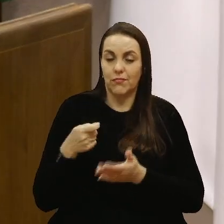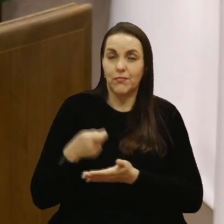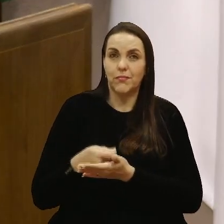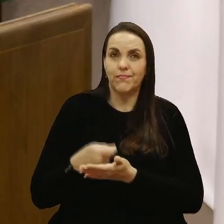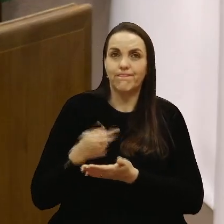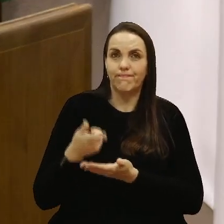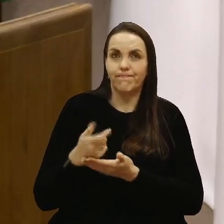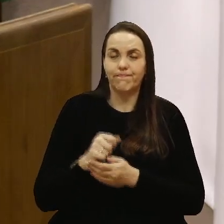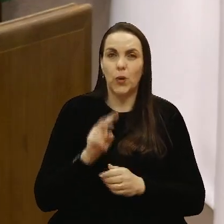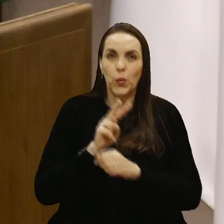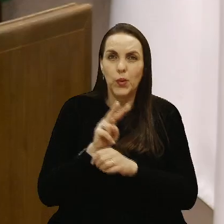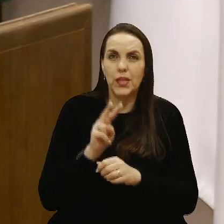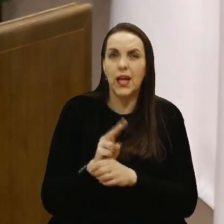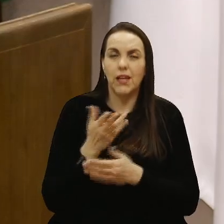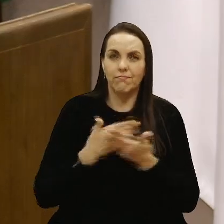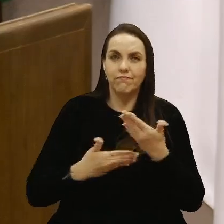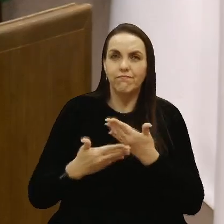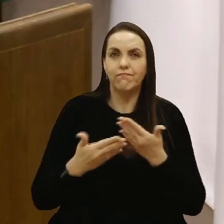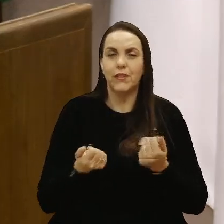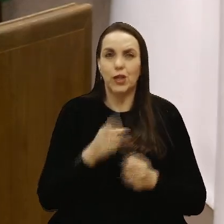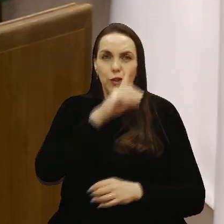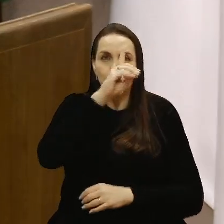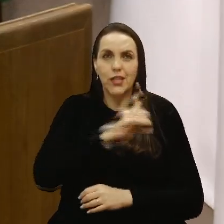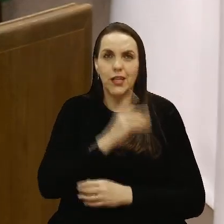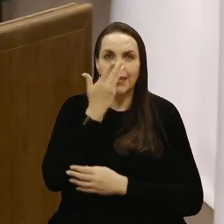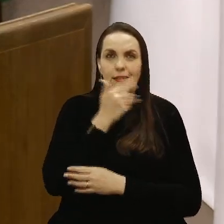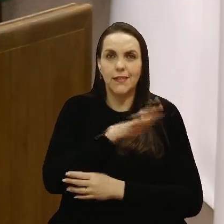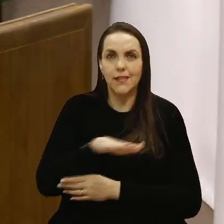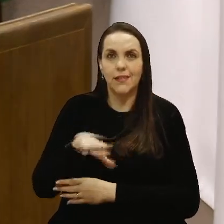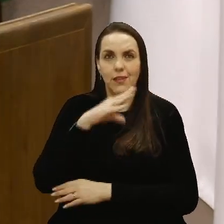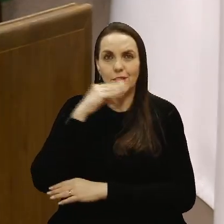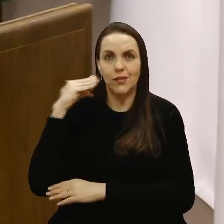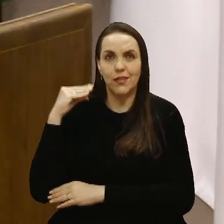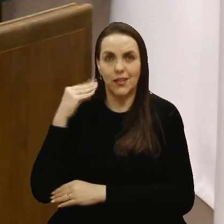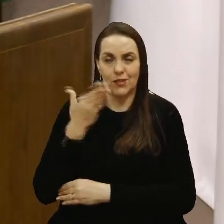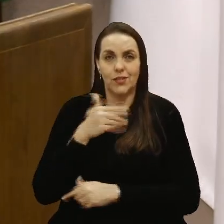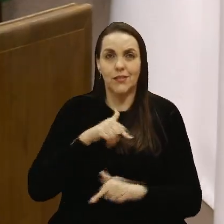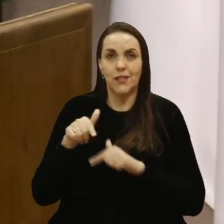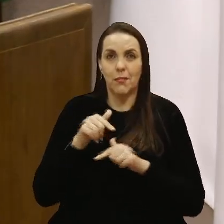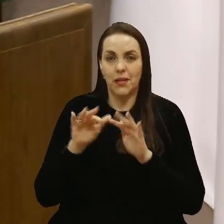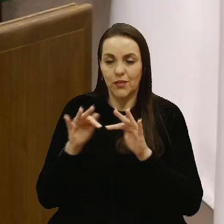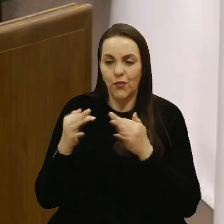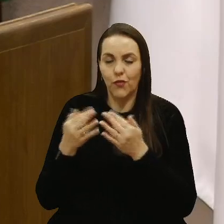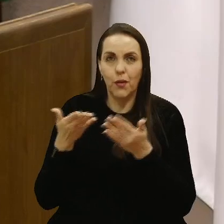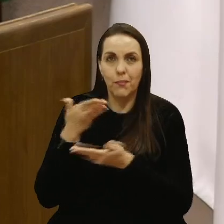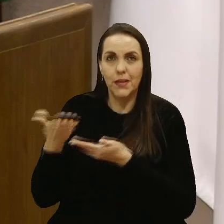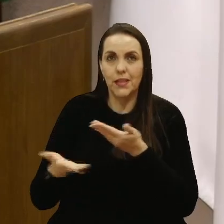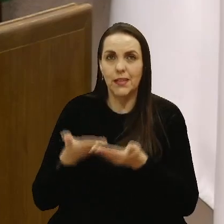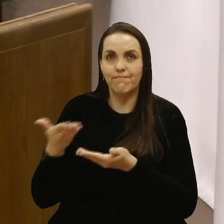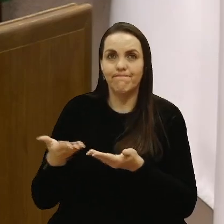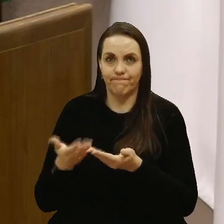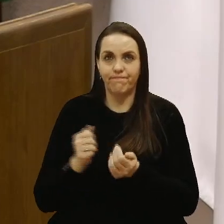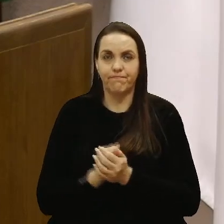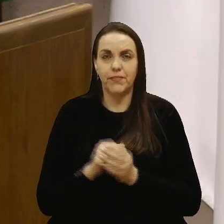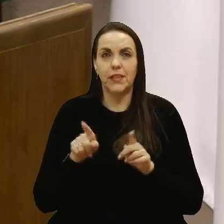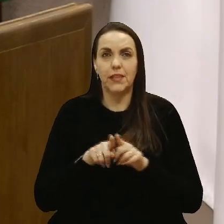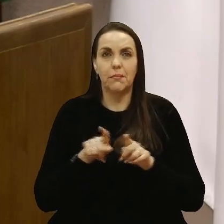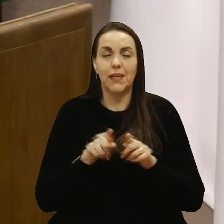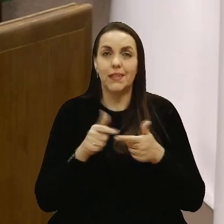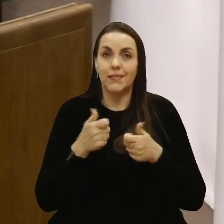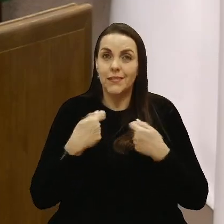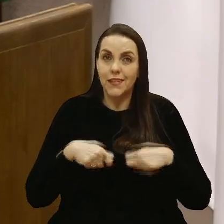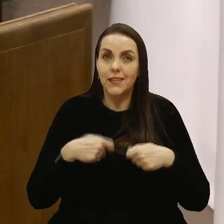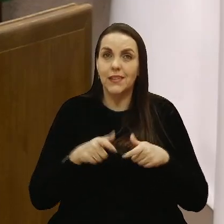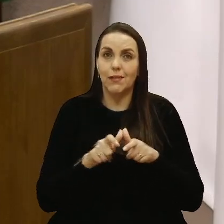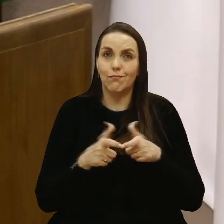e cuidar, zelar pelos direitos das nossas crianças e adolescentes e trabalhar com as suas famílias. E também nós sabemos da necessidade que nós temos de ampliar